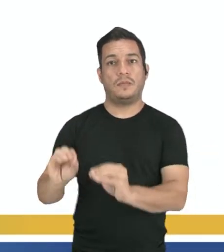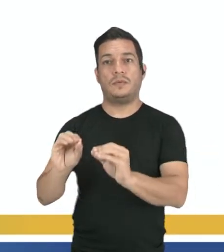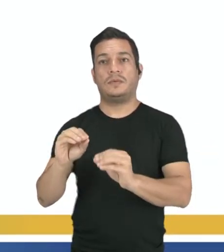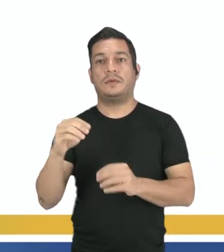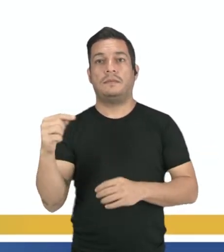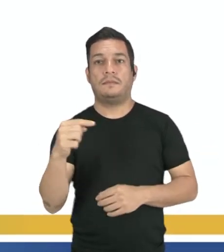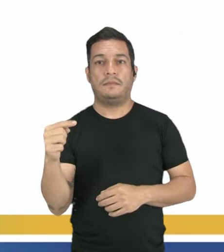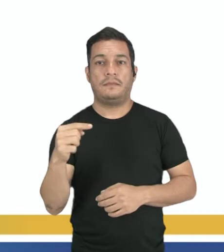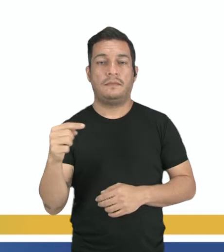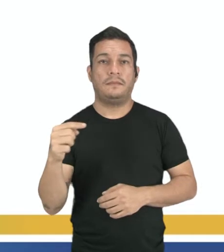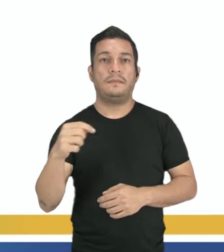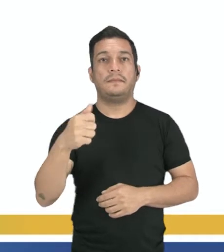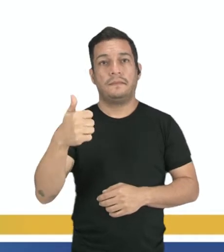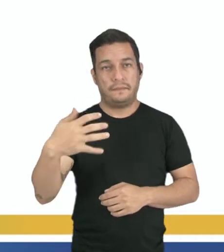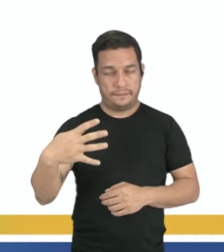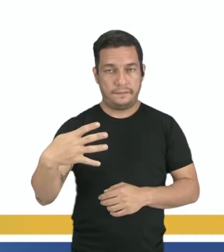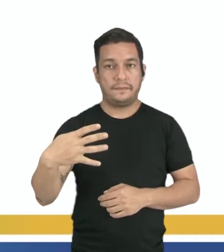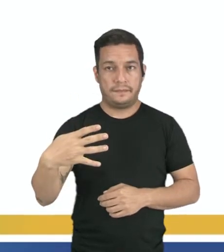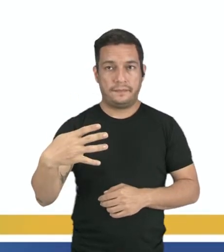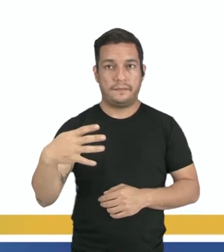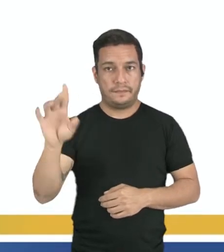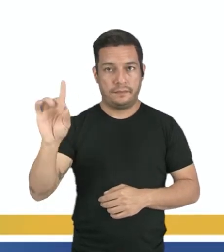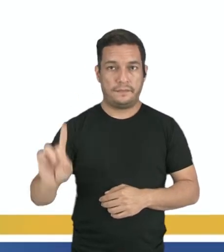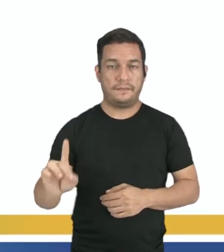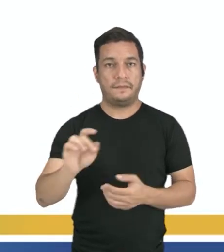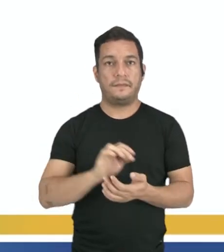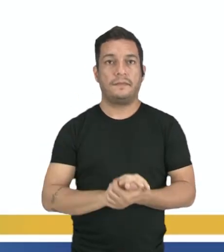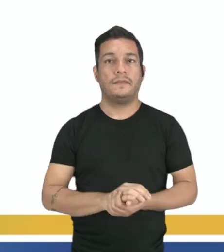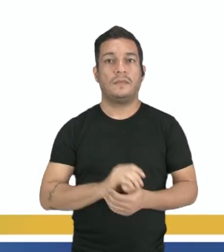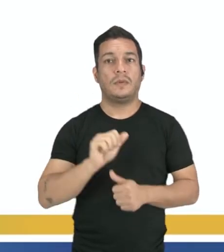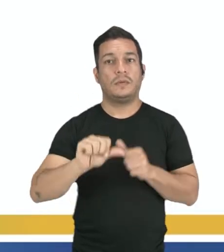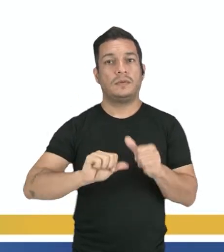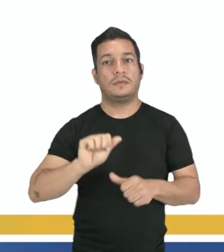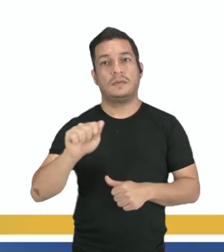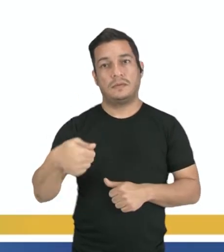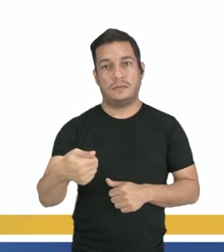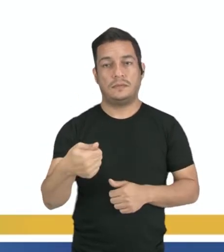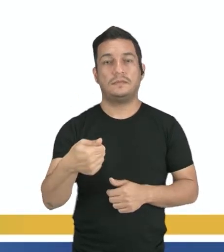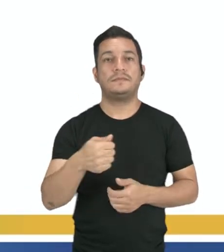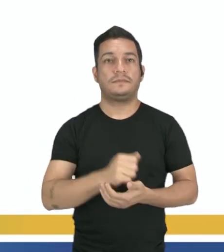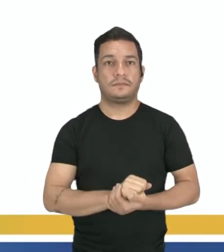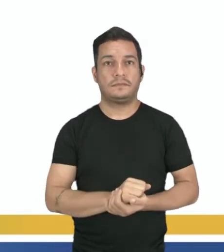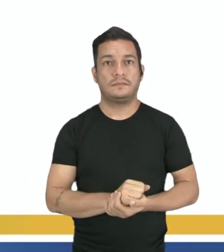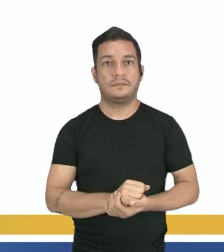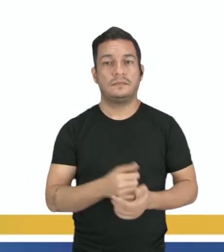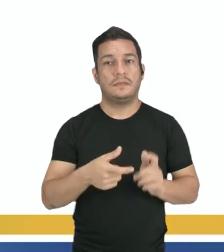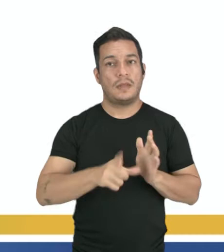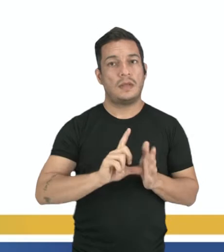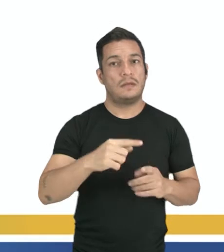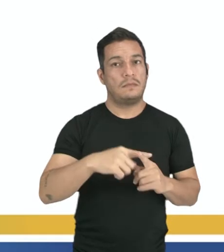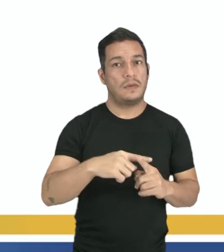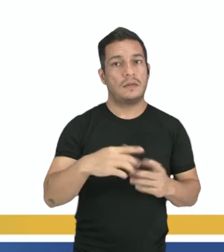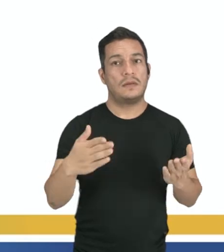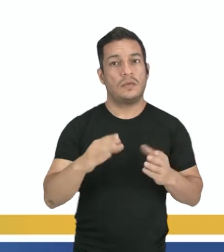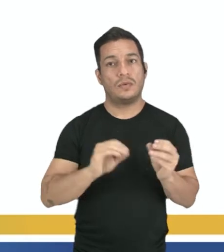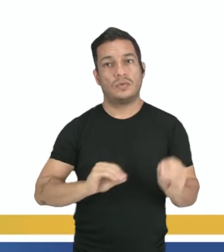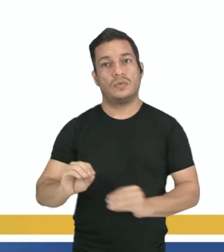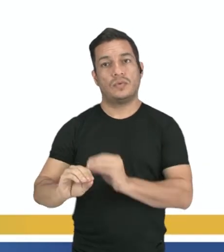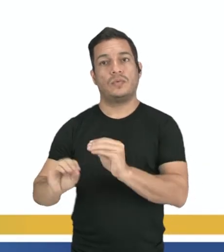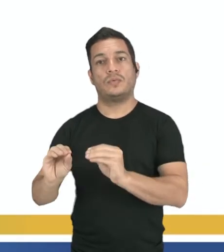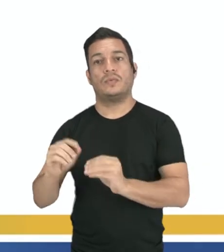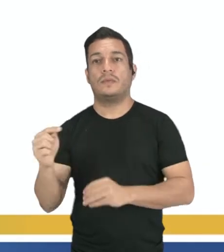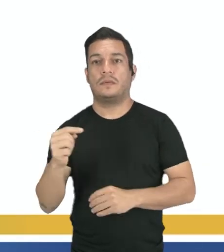equação passará para o lado direito, com o sinal aí de operação inversa, da adição, que é o sinal